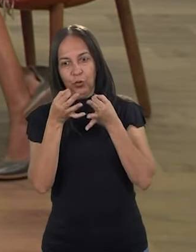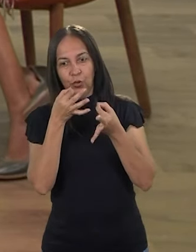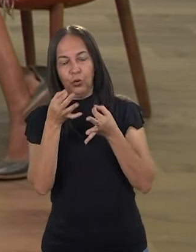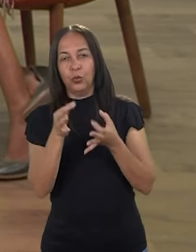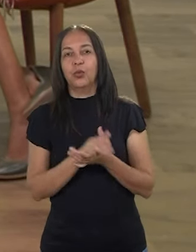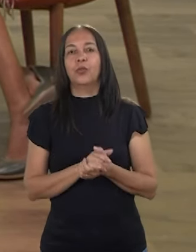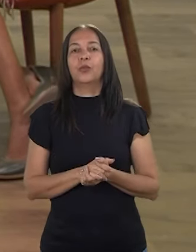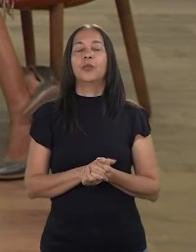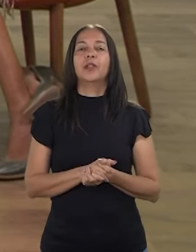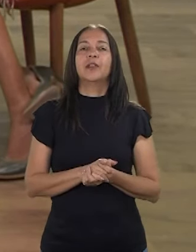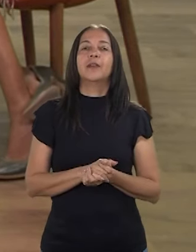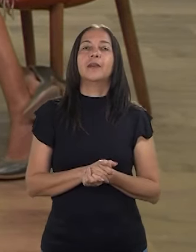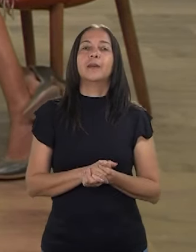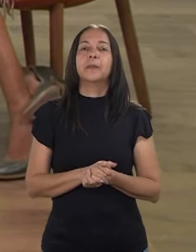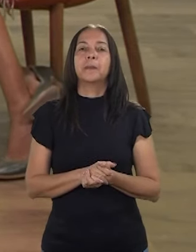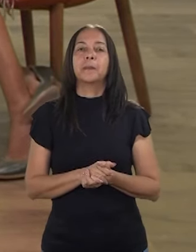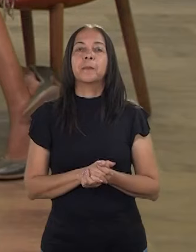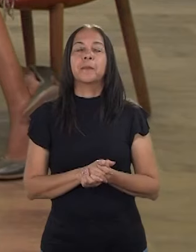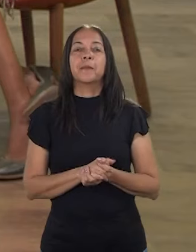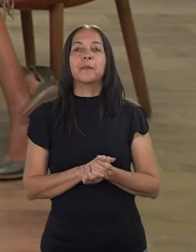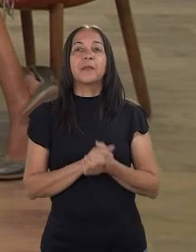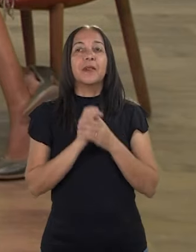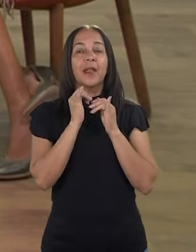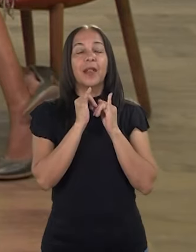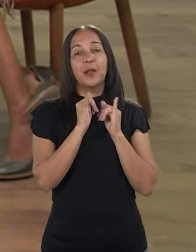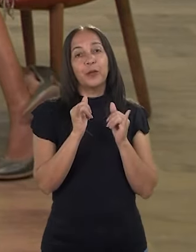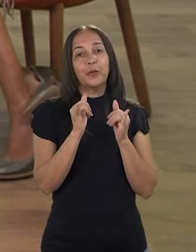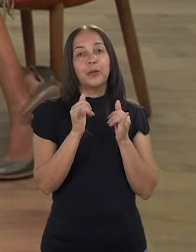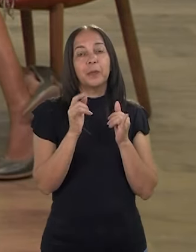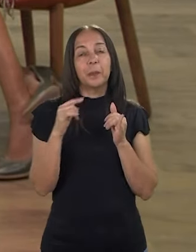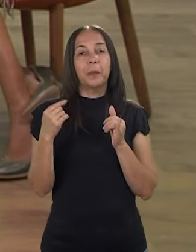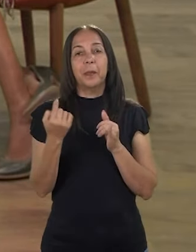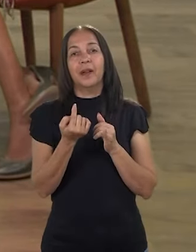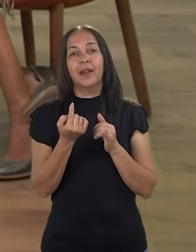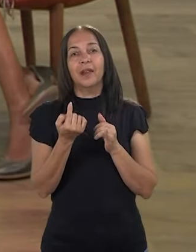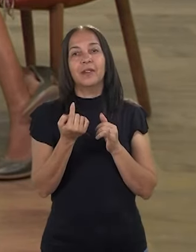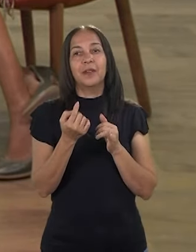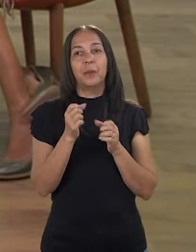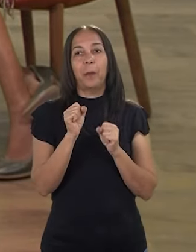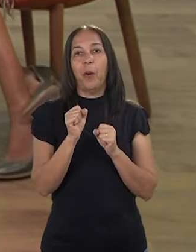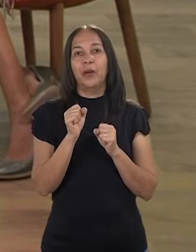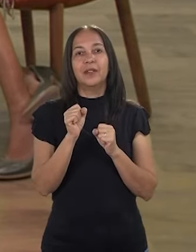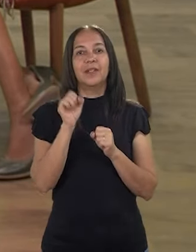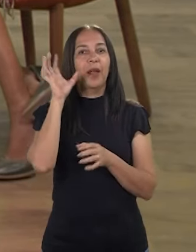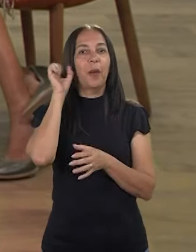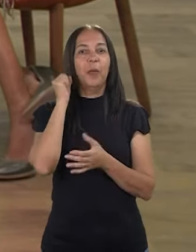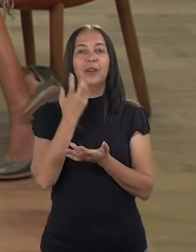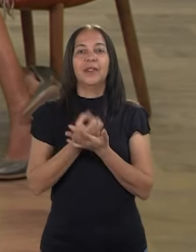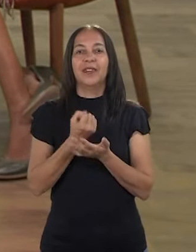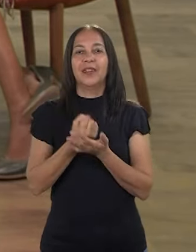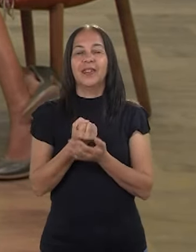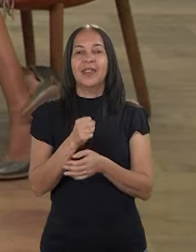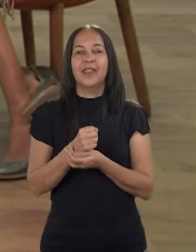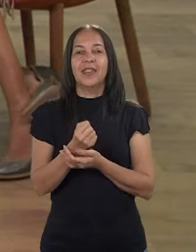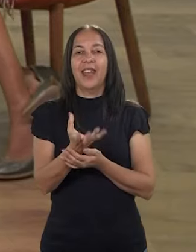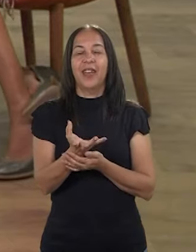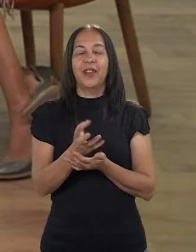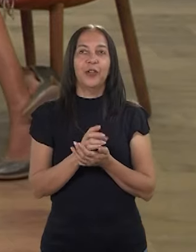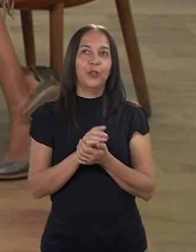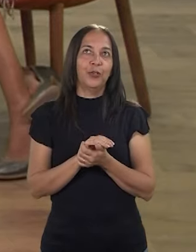vocês sugestões dicas eh instruções e pode ser podcast livro